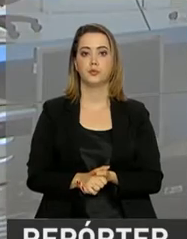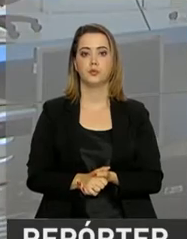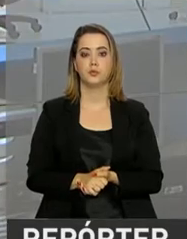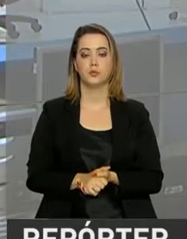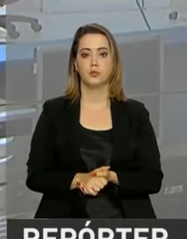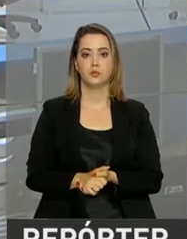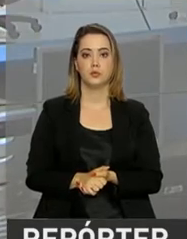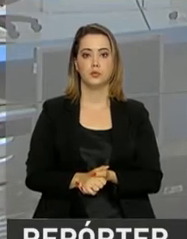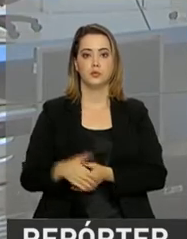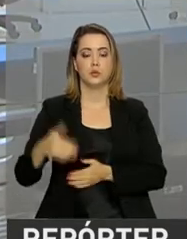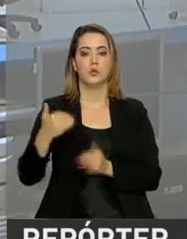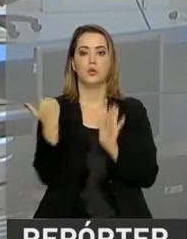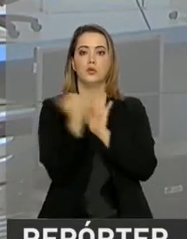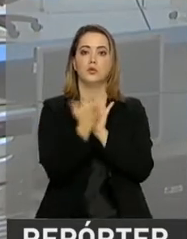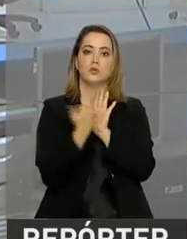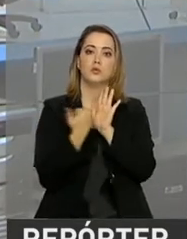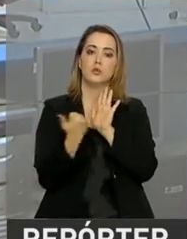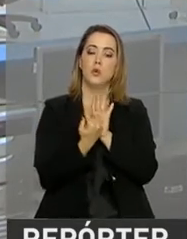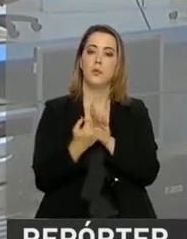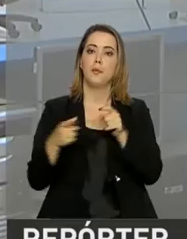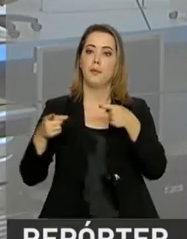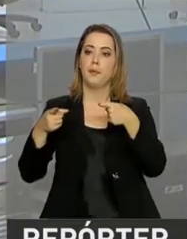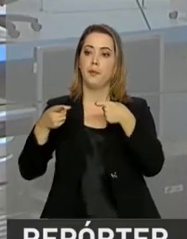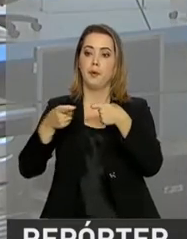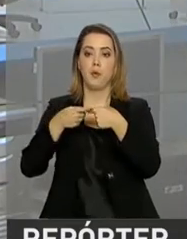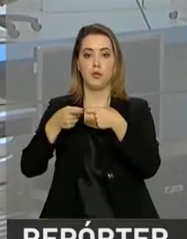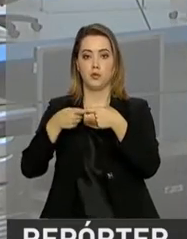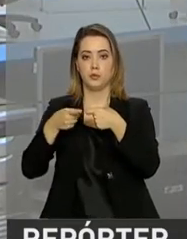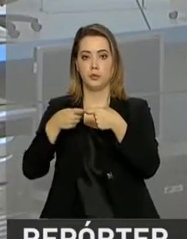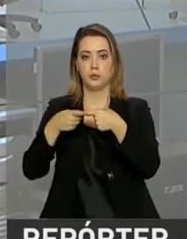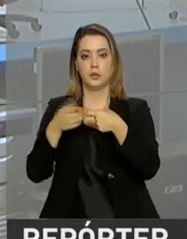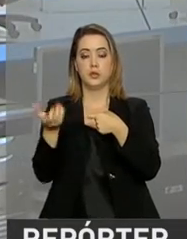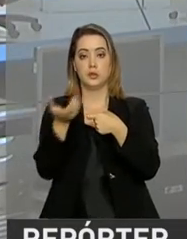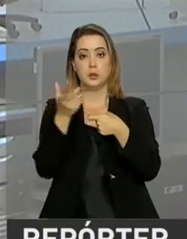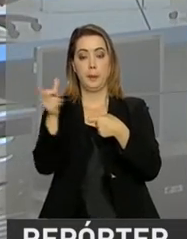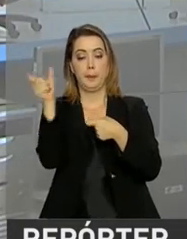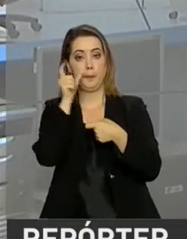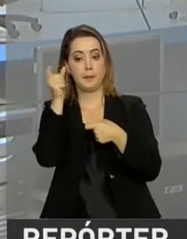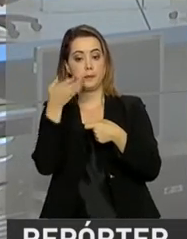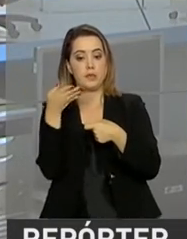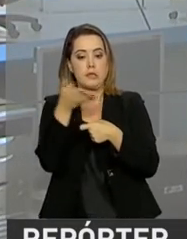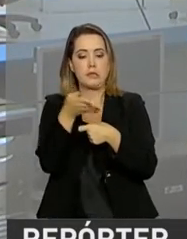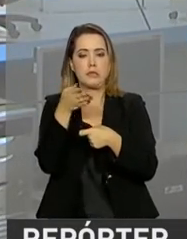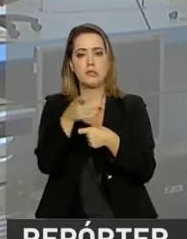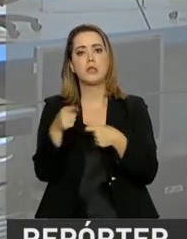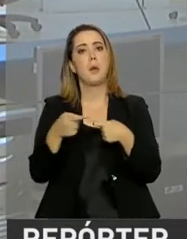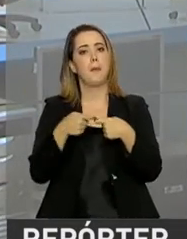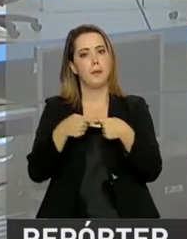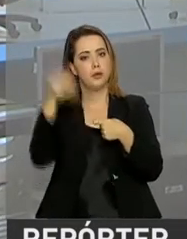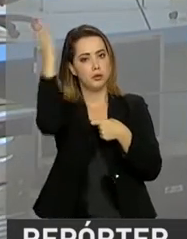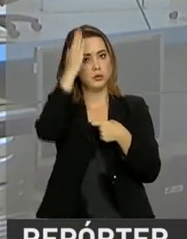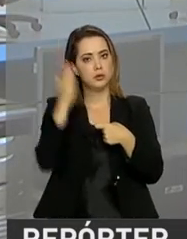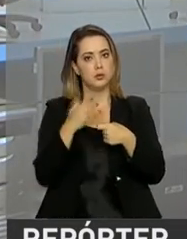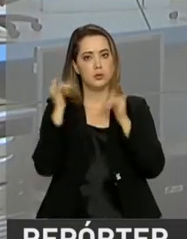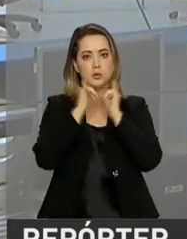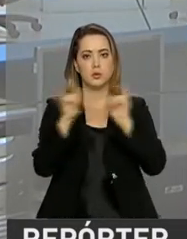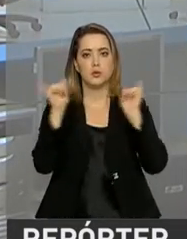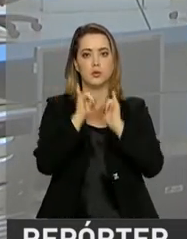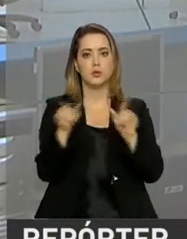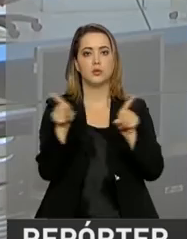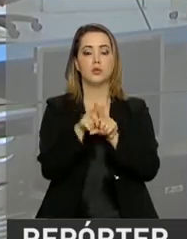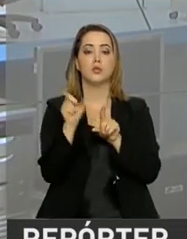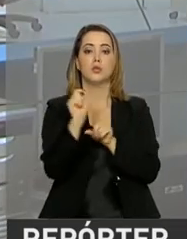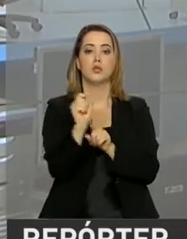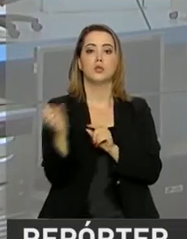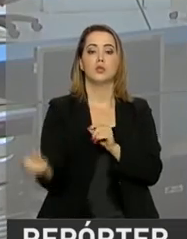o programa mais médicos quer atrair profissionais brasileiros para isso o ministério da saúde vai lançar um edital para substituir profissionais